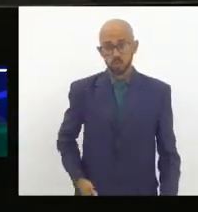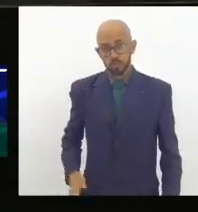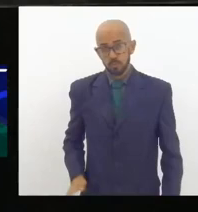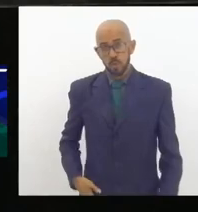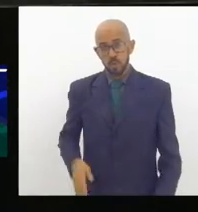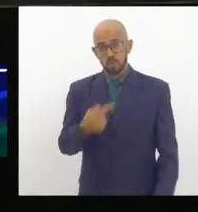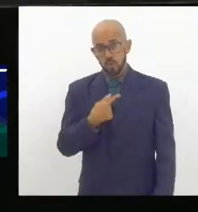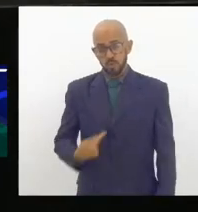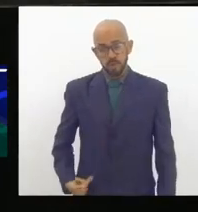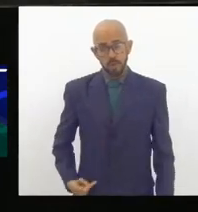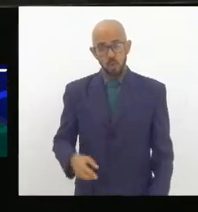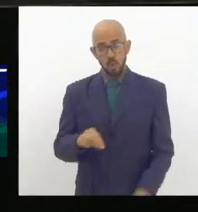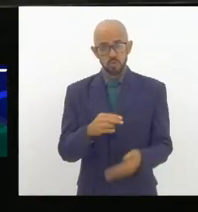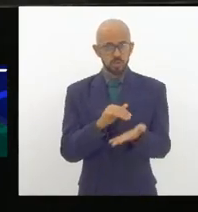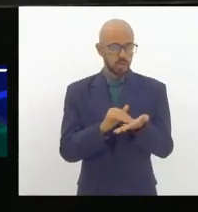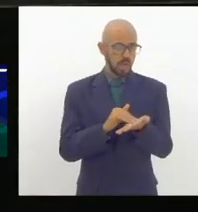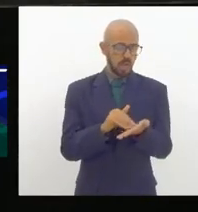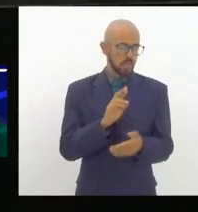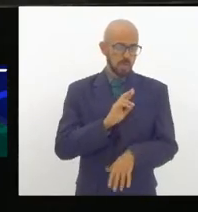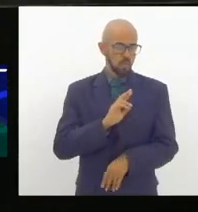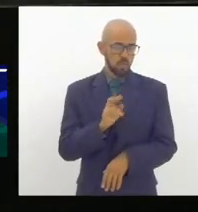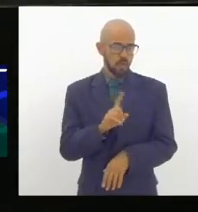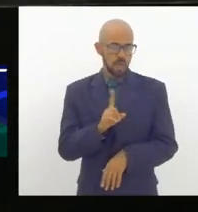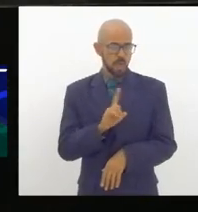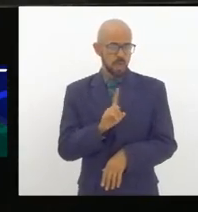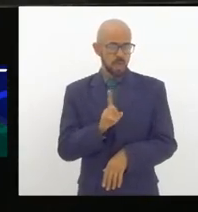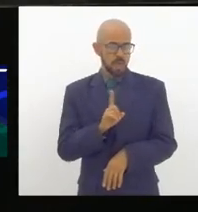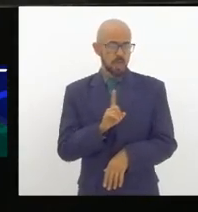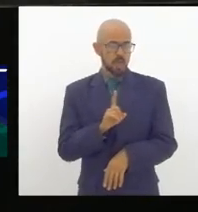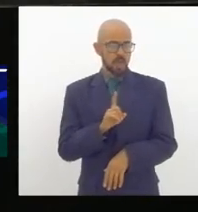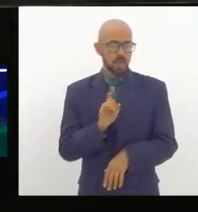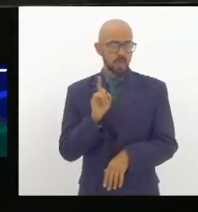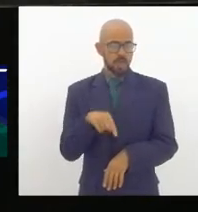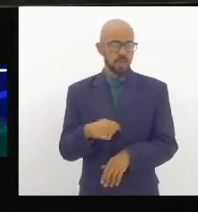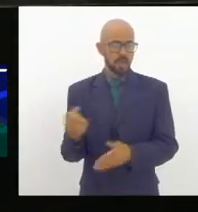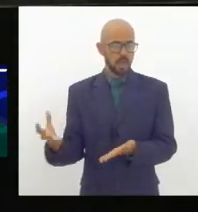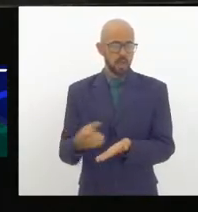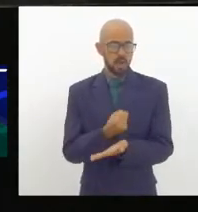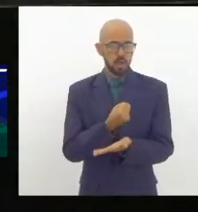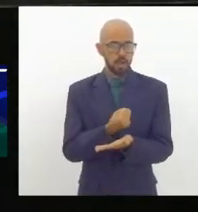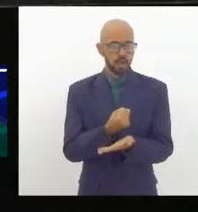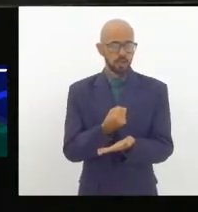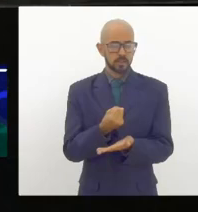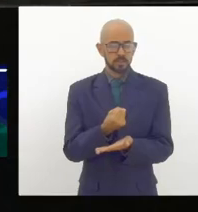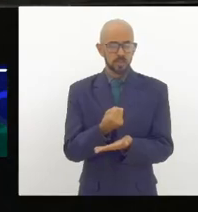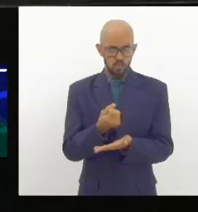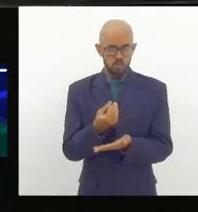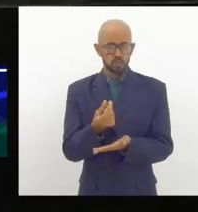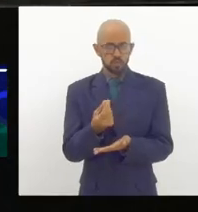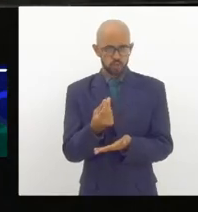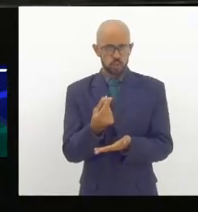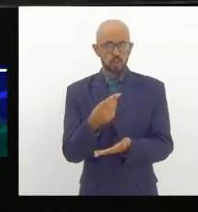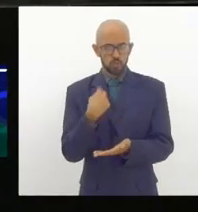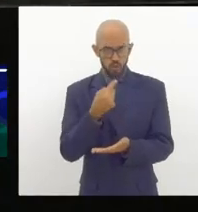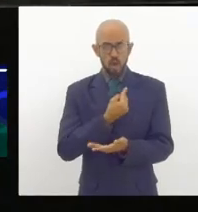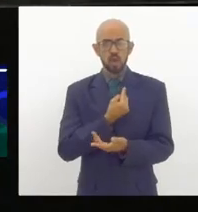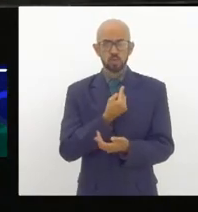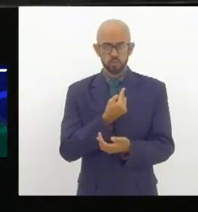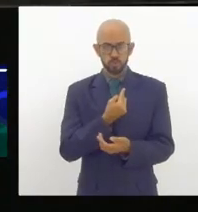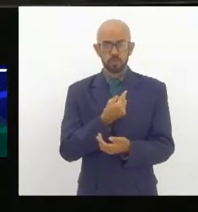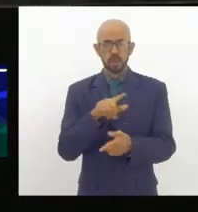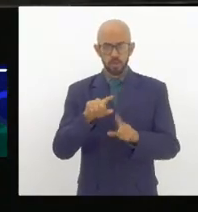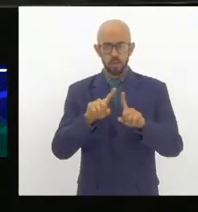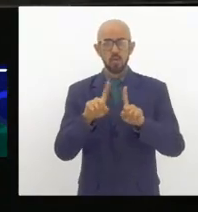governador e do secretário na nosso foi repassado recurso que são arrecadados para ser investido na super ver para que o